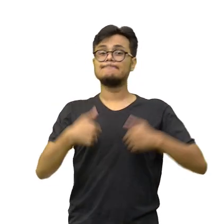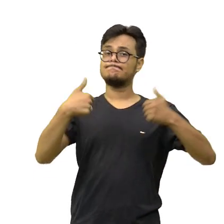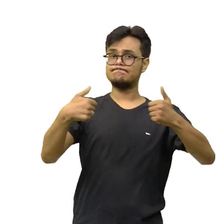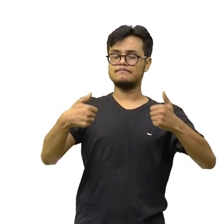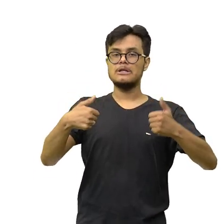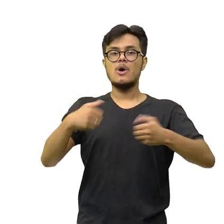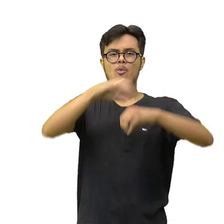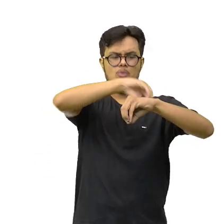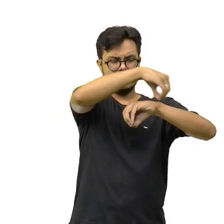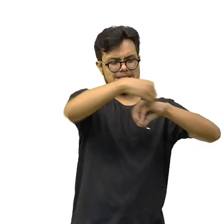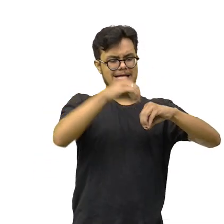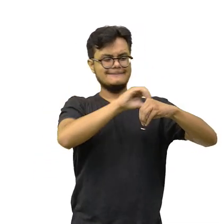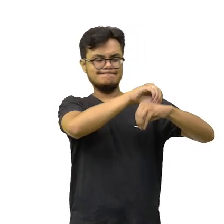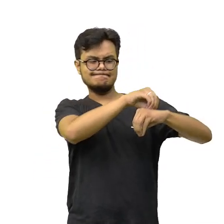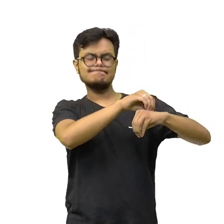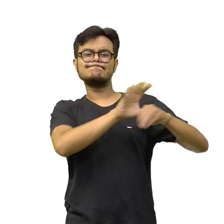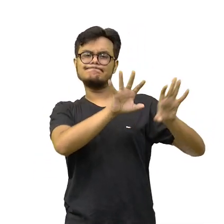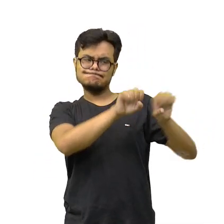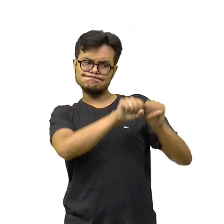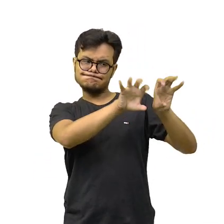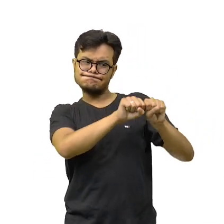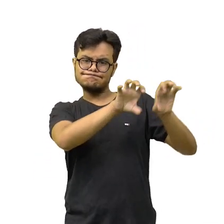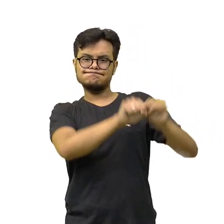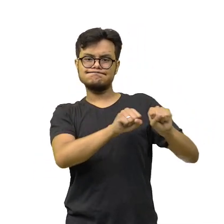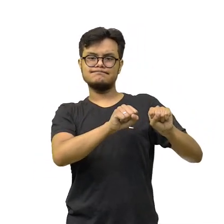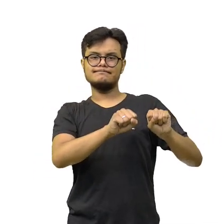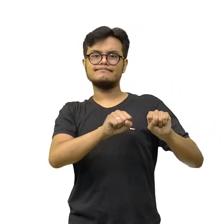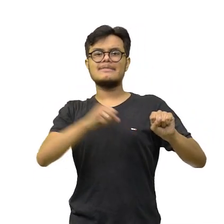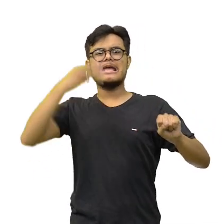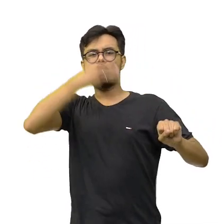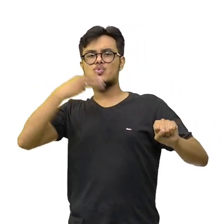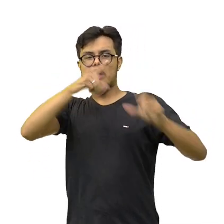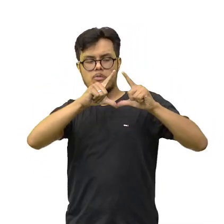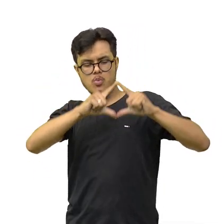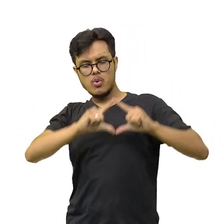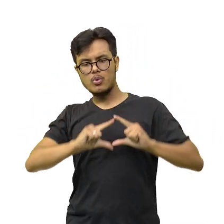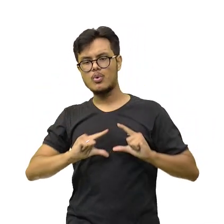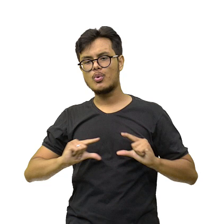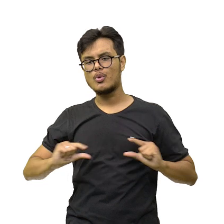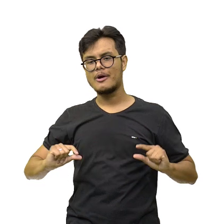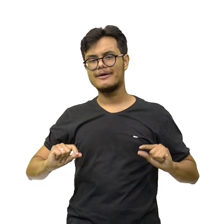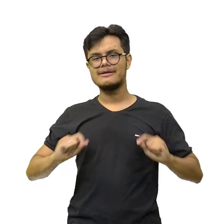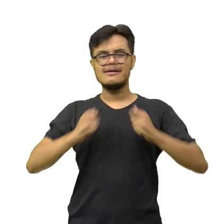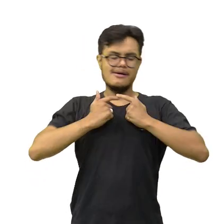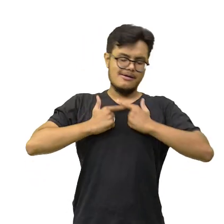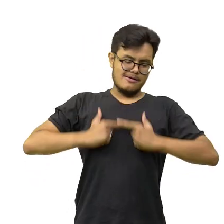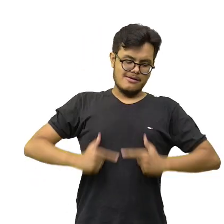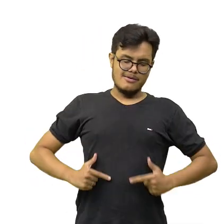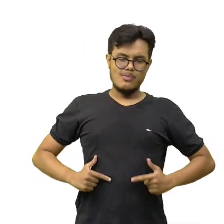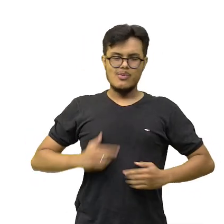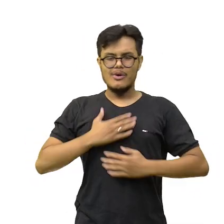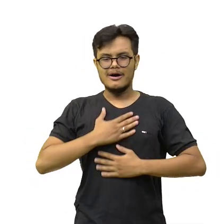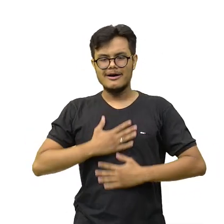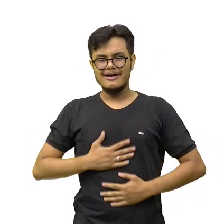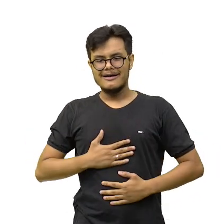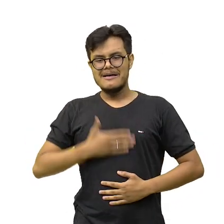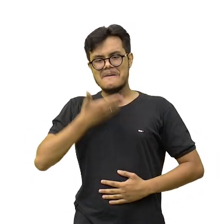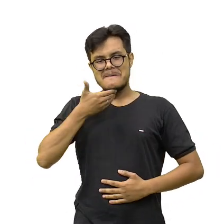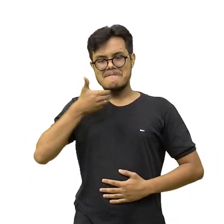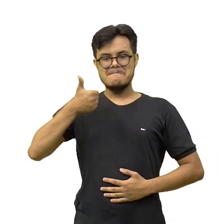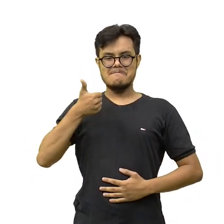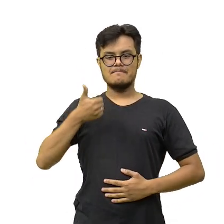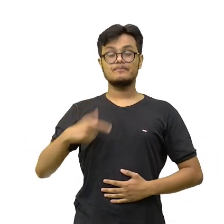células passam a absorver essa glicose e a fraqueza característica da doença passa. E aí você tem o cara que é